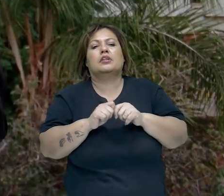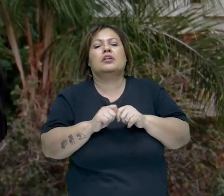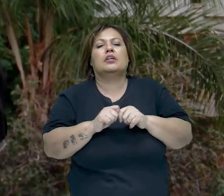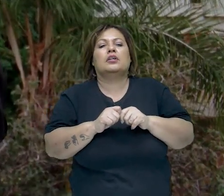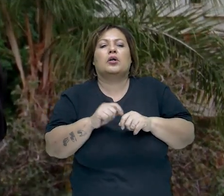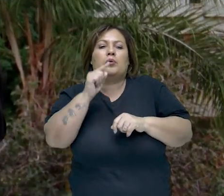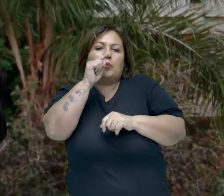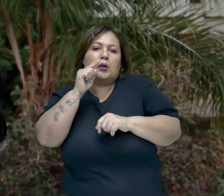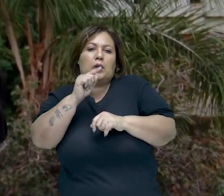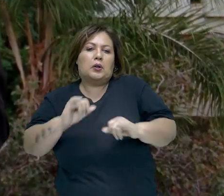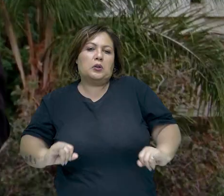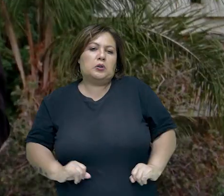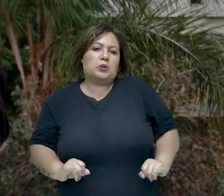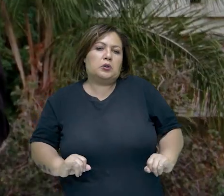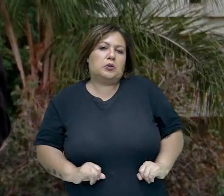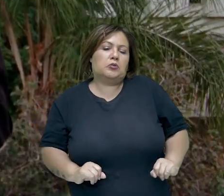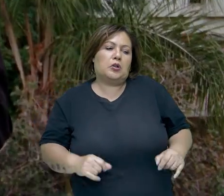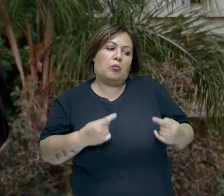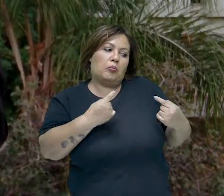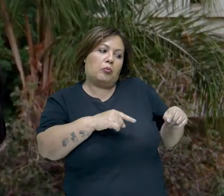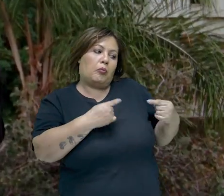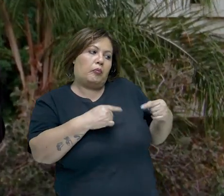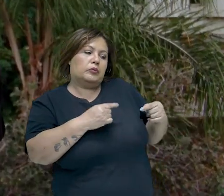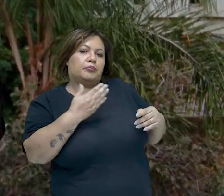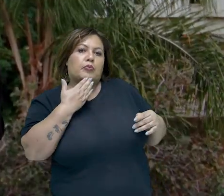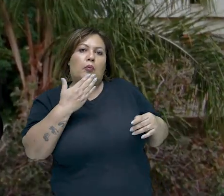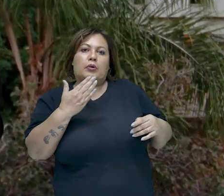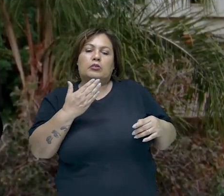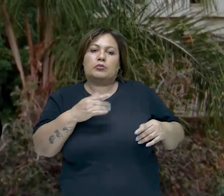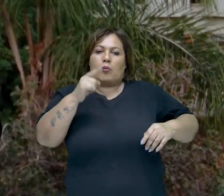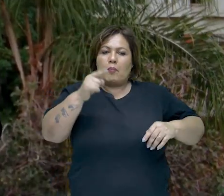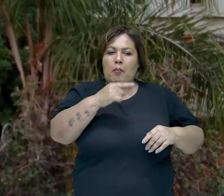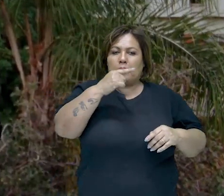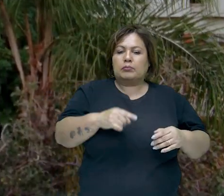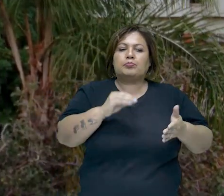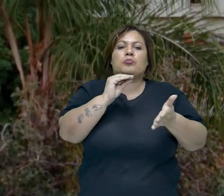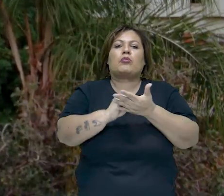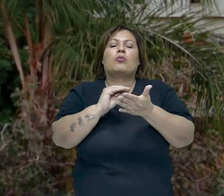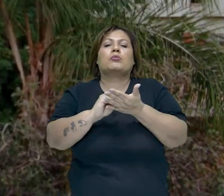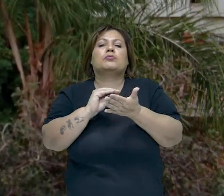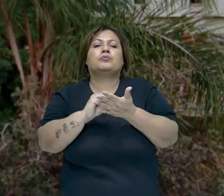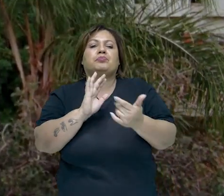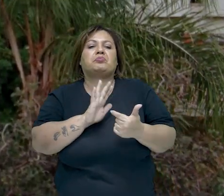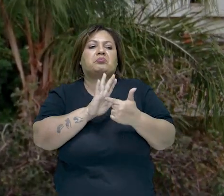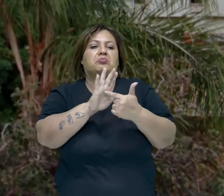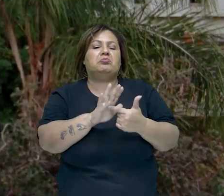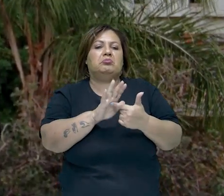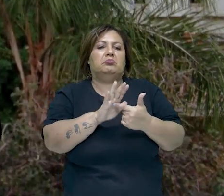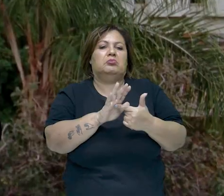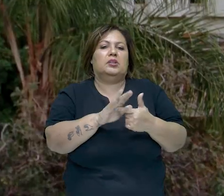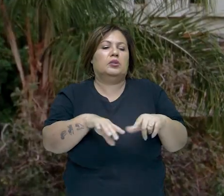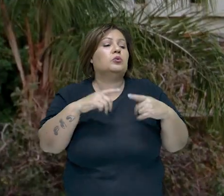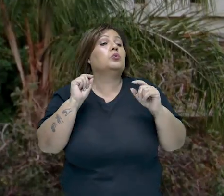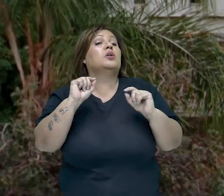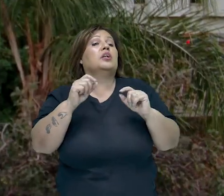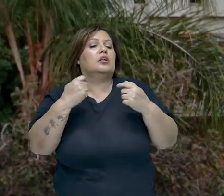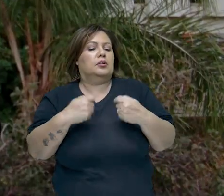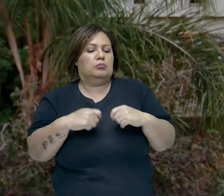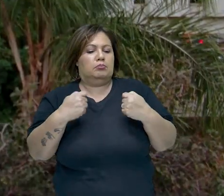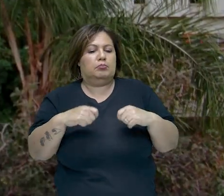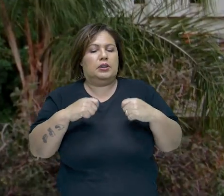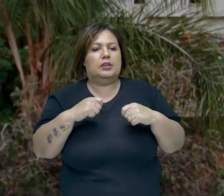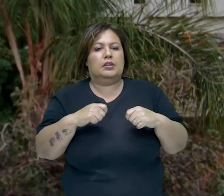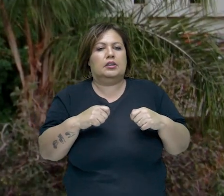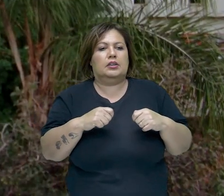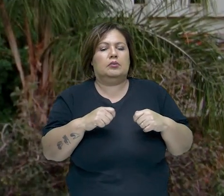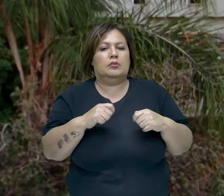de risco e sofrer ameaças. O pedido foi indeferido por falta de comprovação da efetiva necessidade e